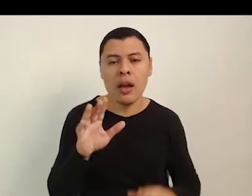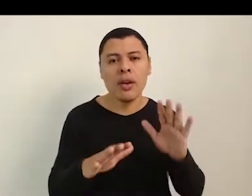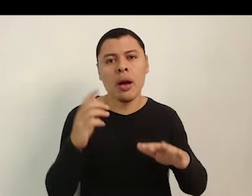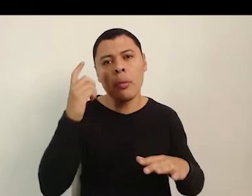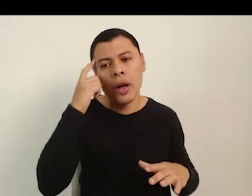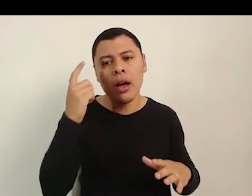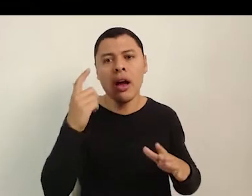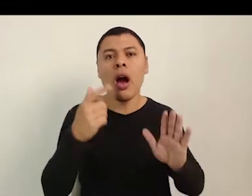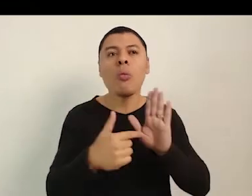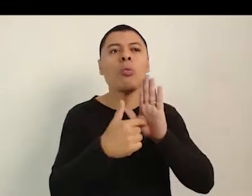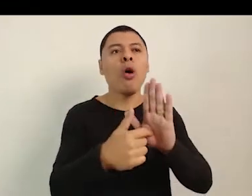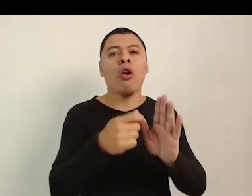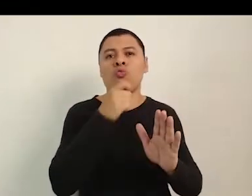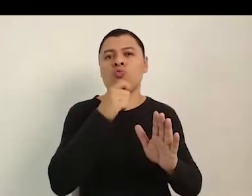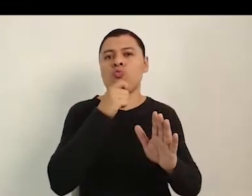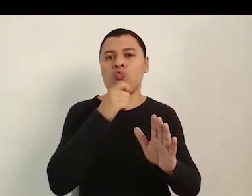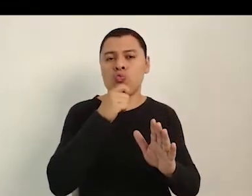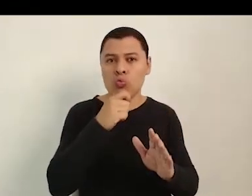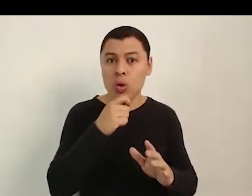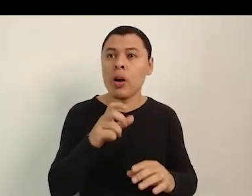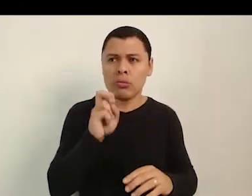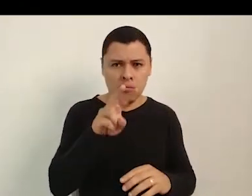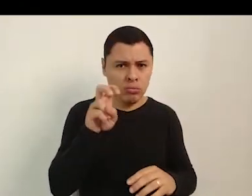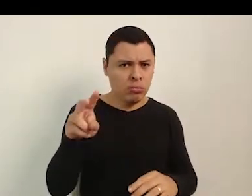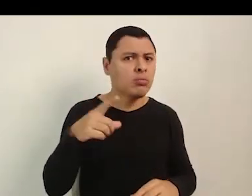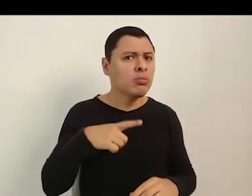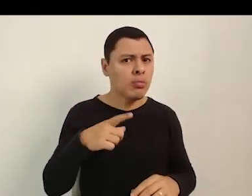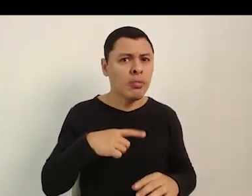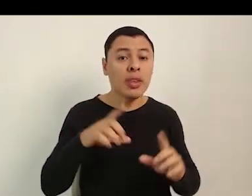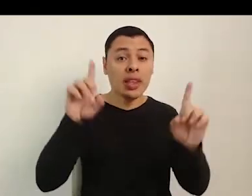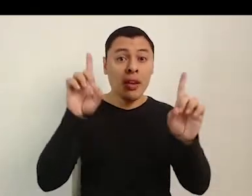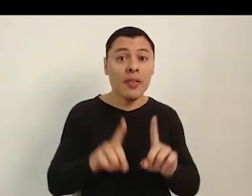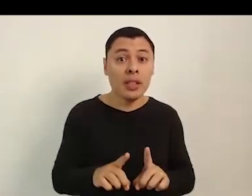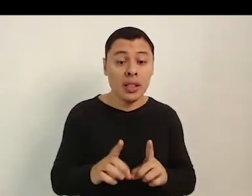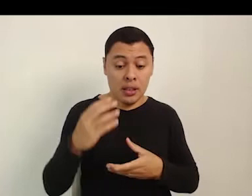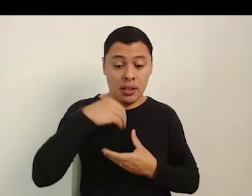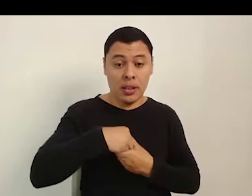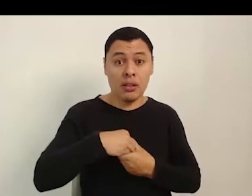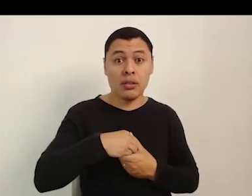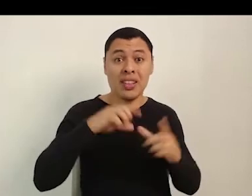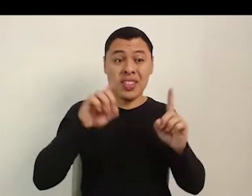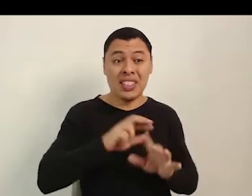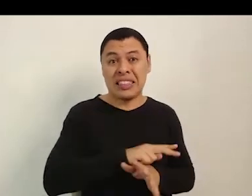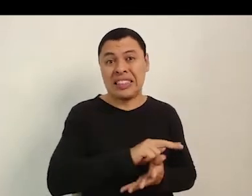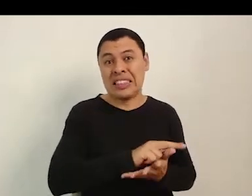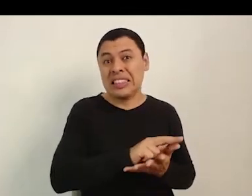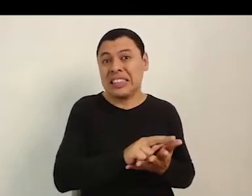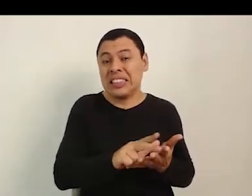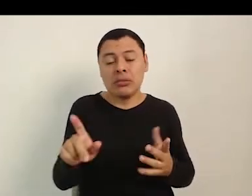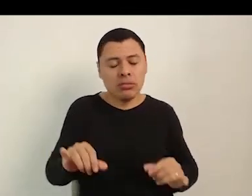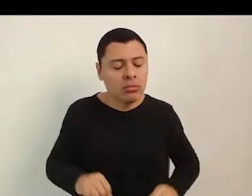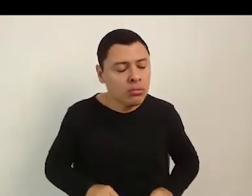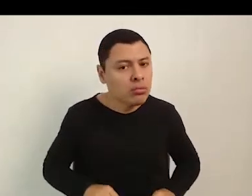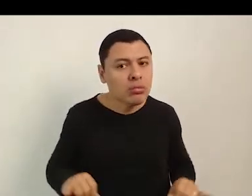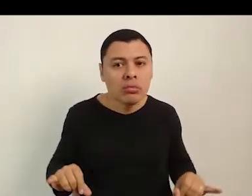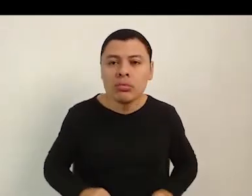em evidência esse tipo de necessidade, ela existe, é um número grande, e é um pessoal que eles acabam às vezes sofrendo muito, vamos